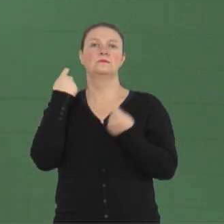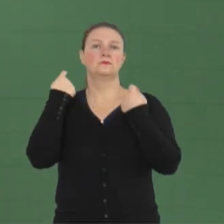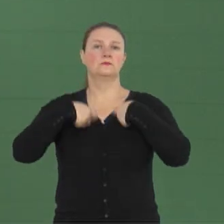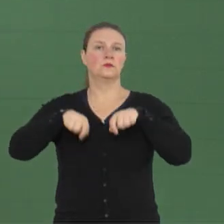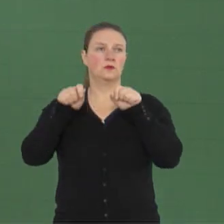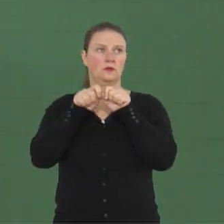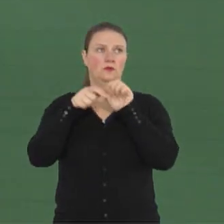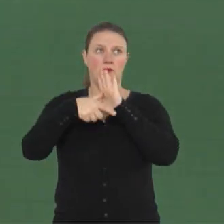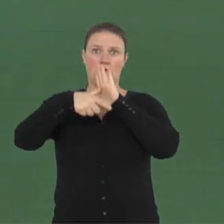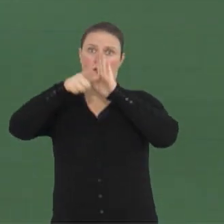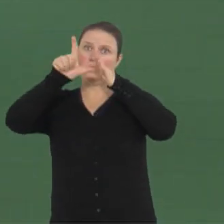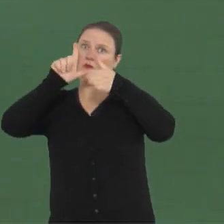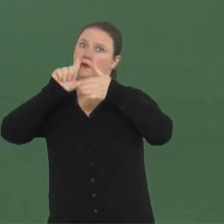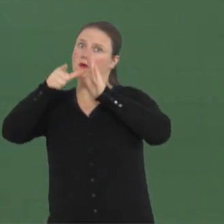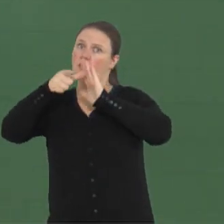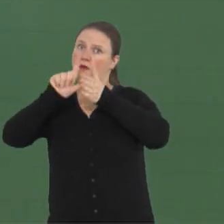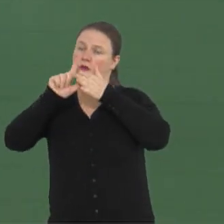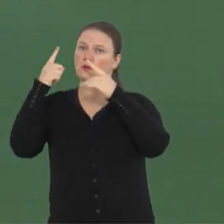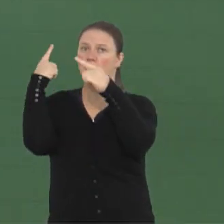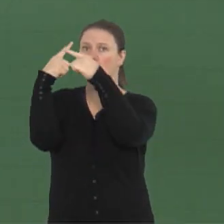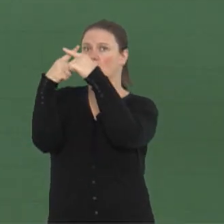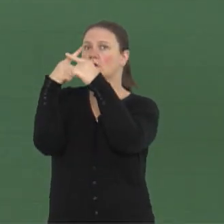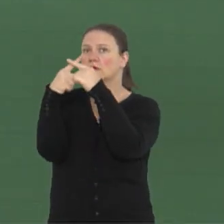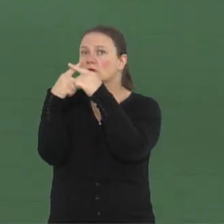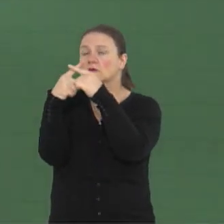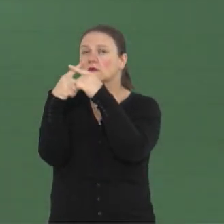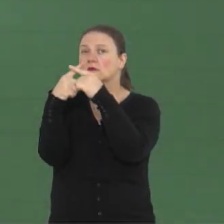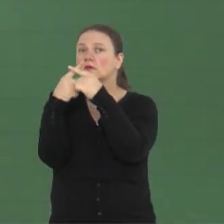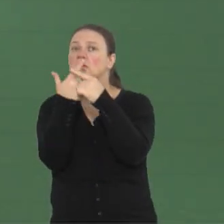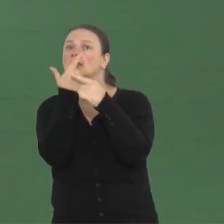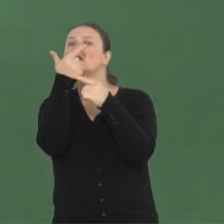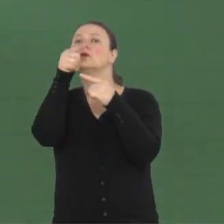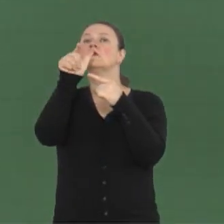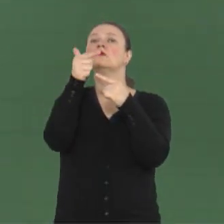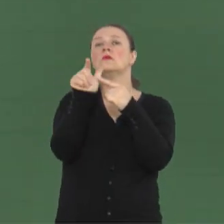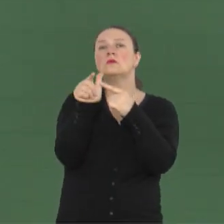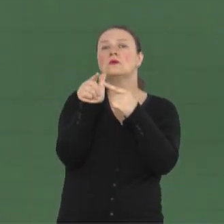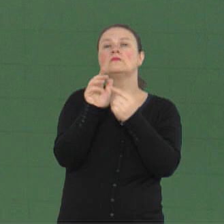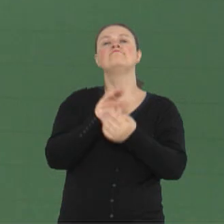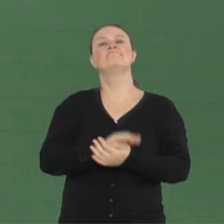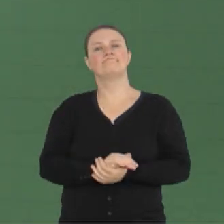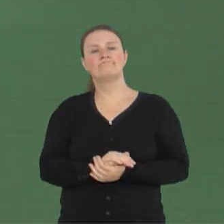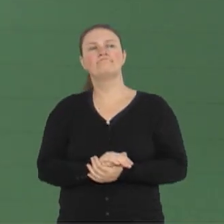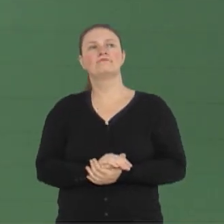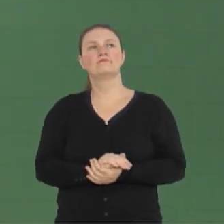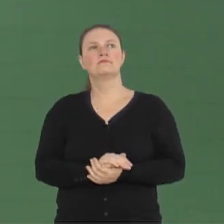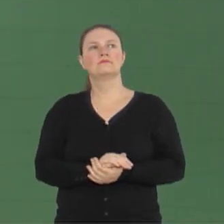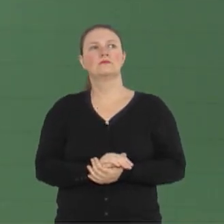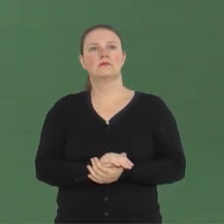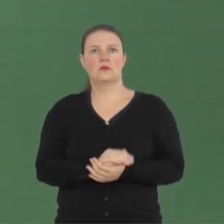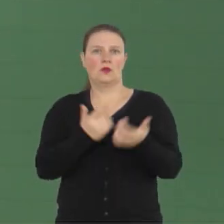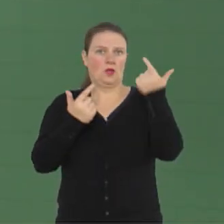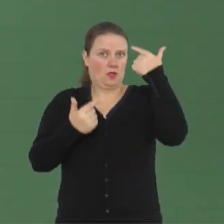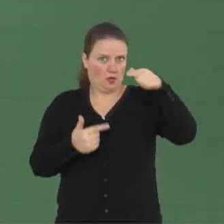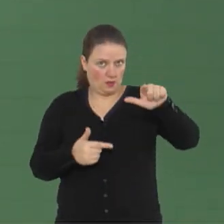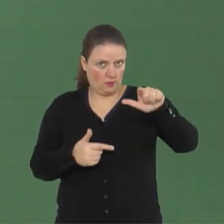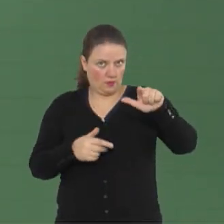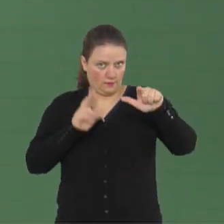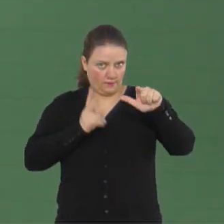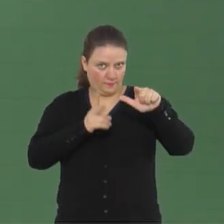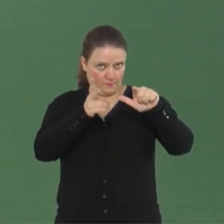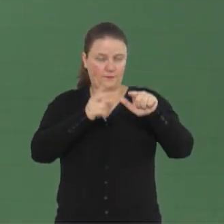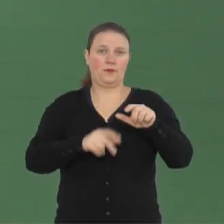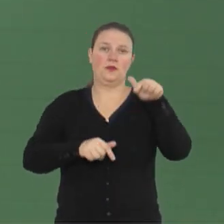resolver primeiro a multiplicação. E o outro, professor? O outro nós vamos repetir. Olhem